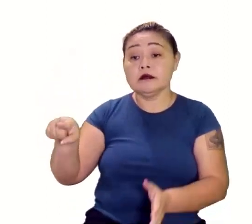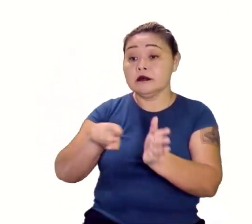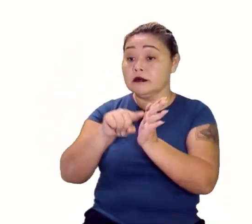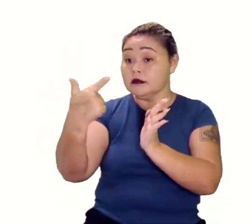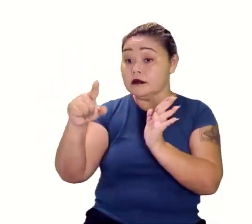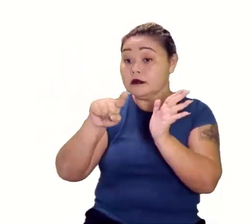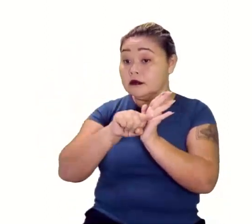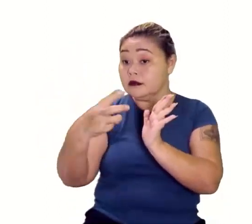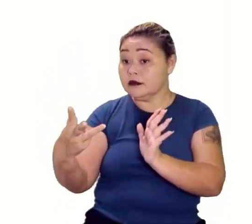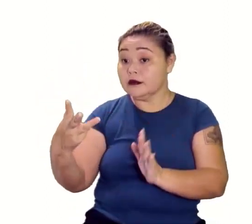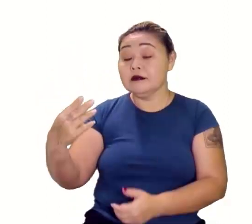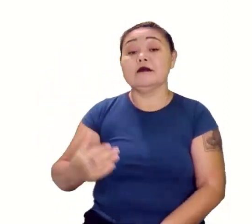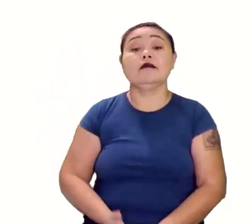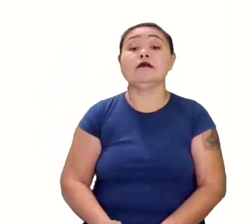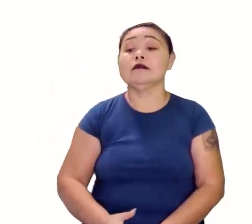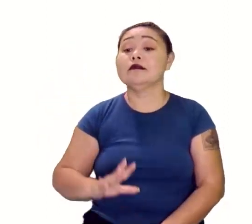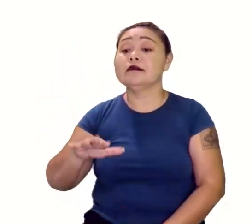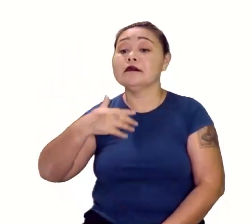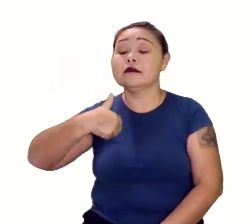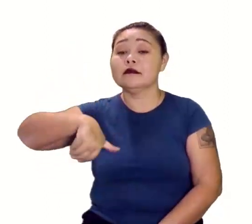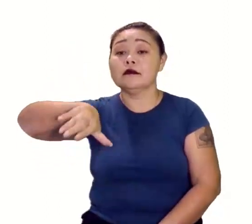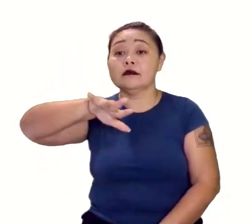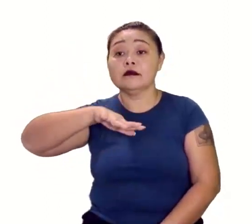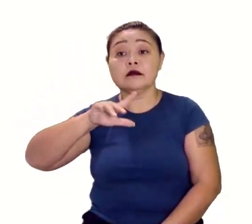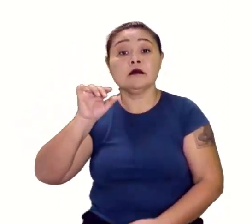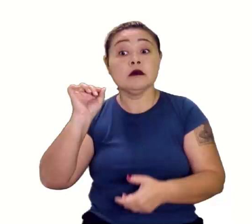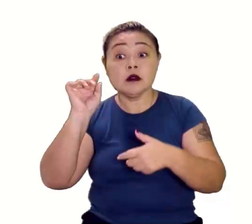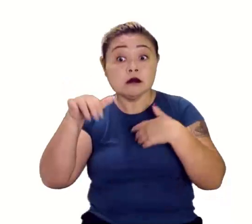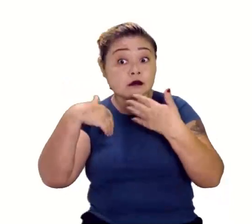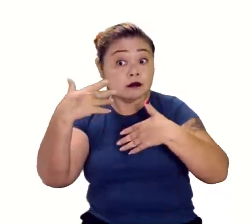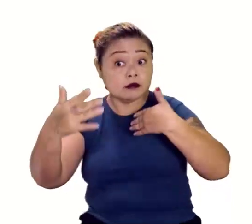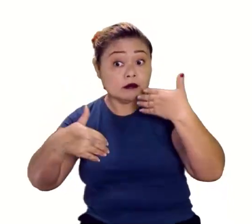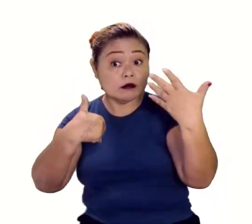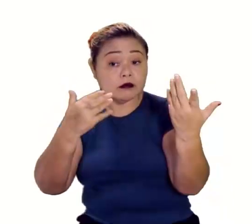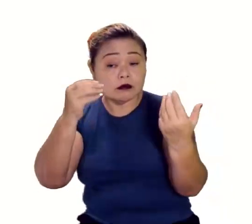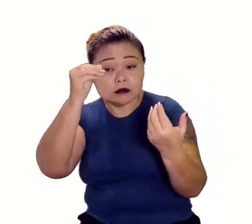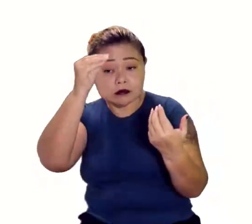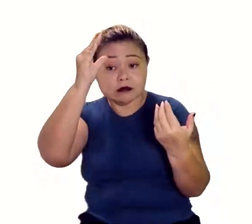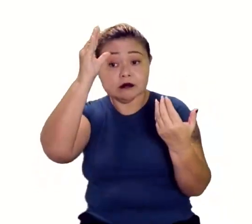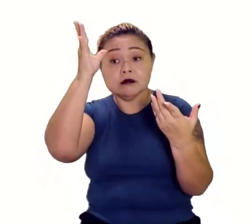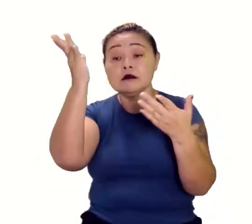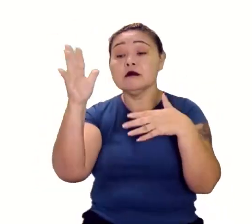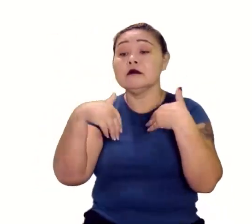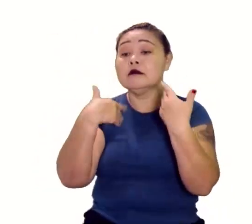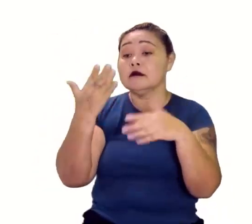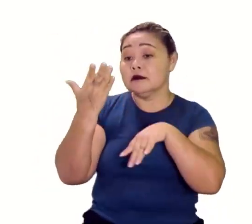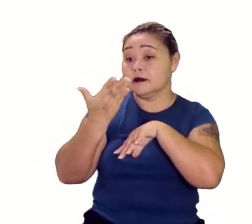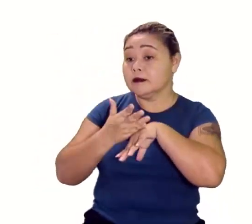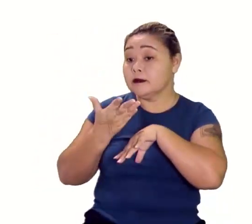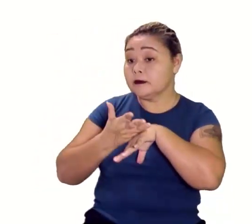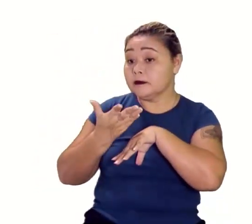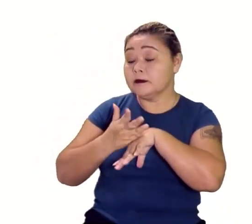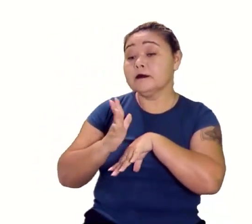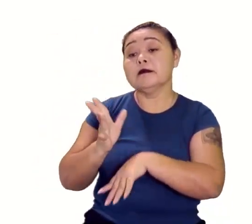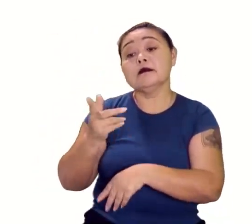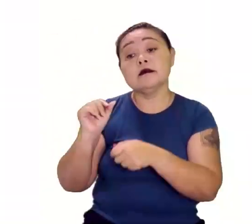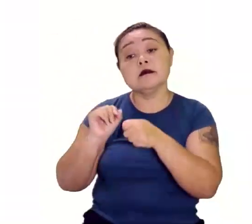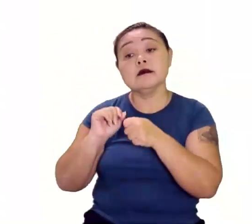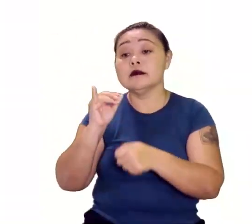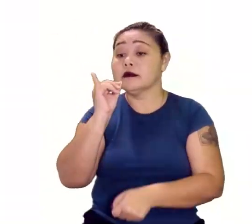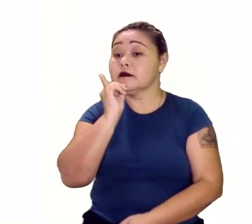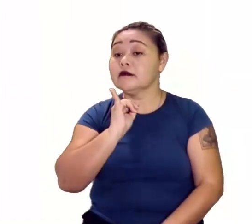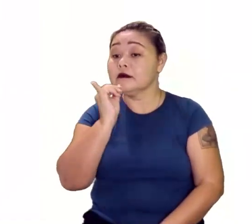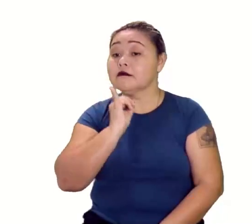3. E aí a gente vai fazendo a construção do conhecimento, fazendo os exemplos. Tem mais? Bora